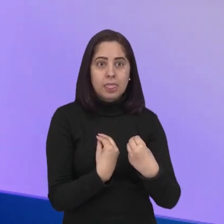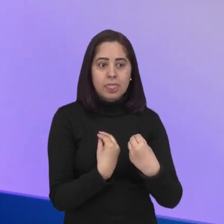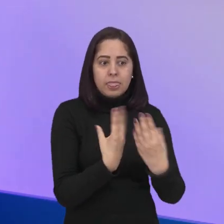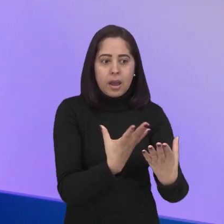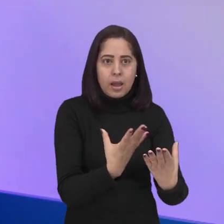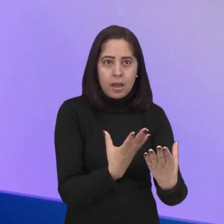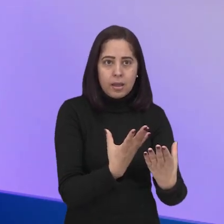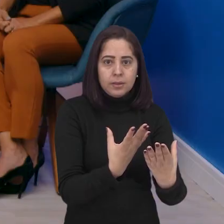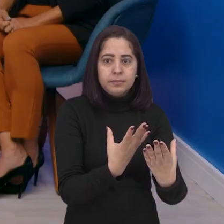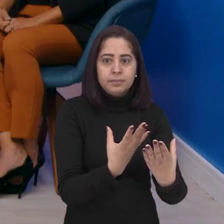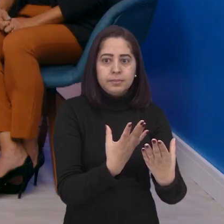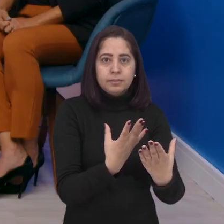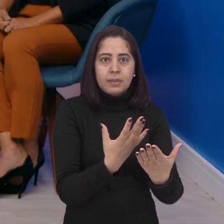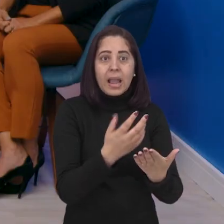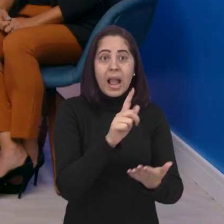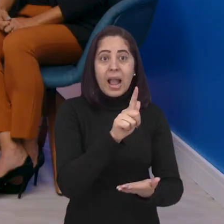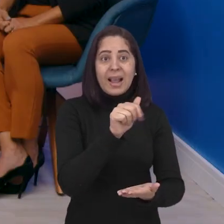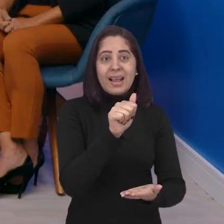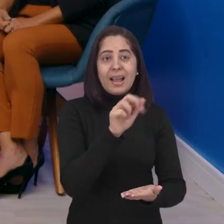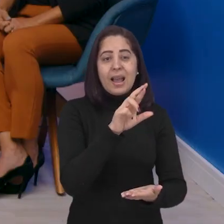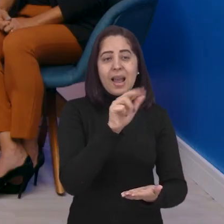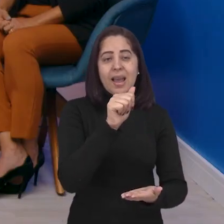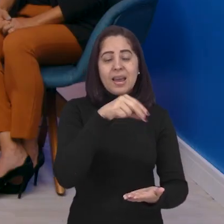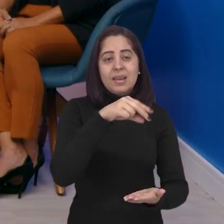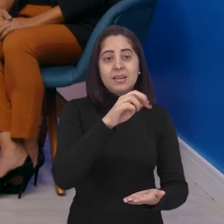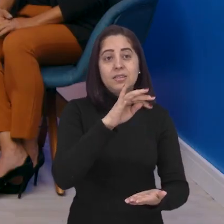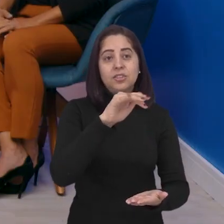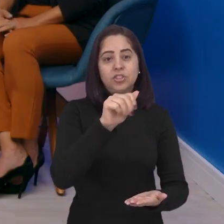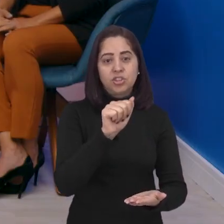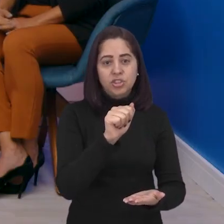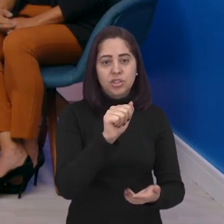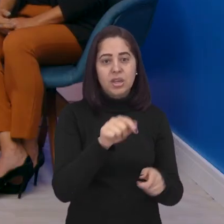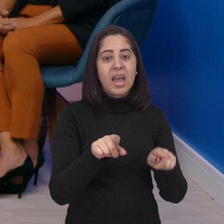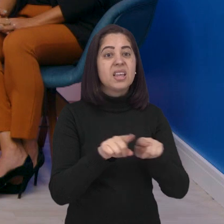pagar. Né? Essa é outra regra fundamental também. E tem o